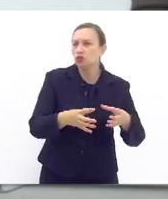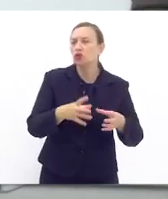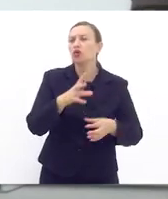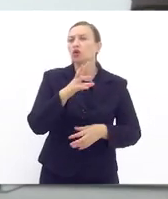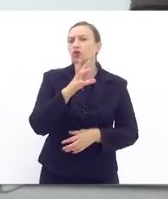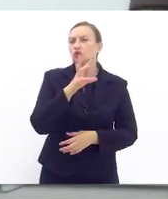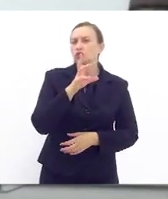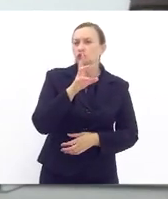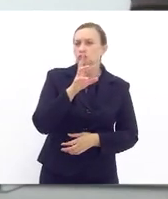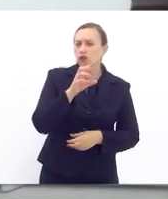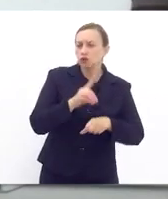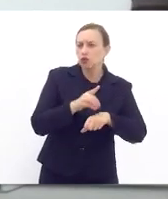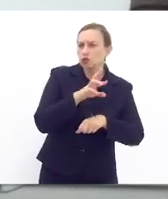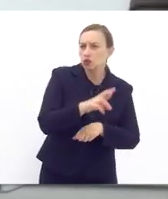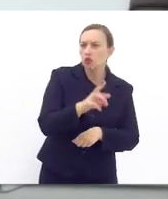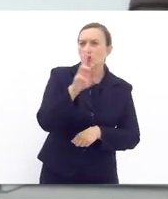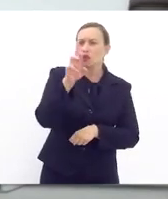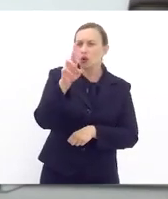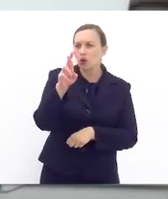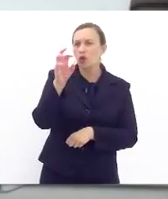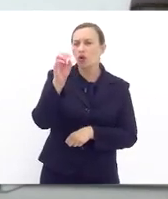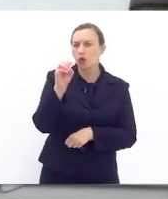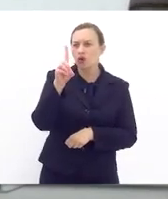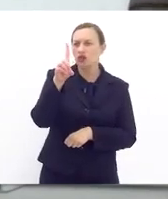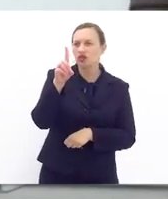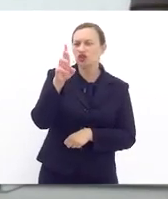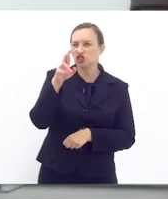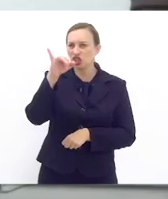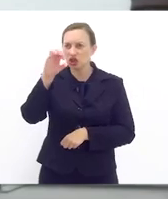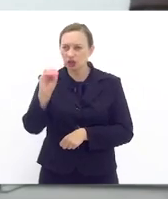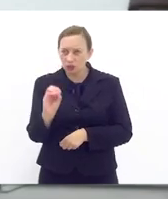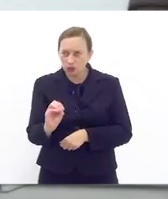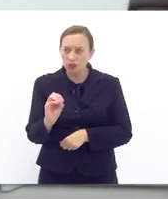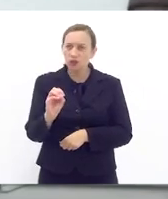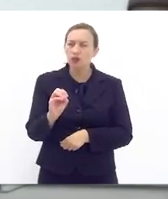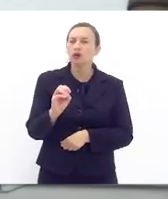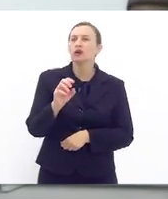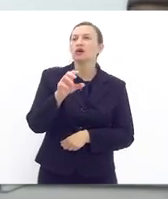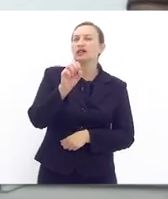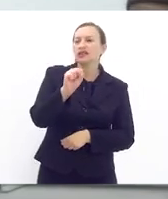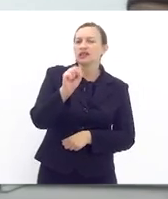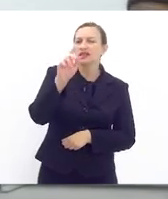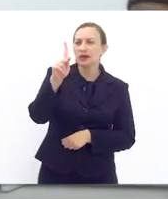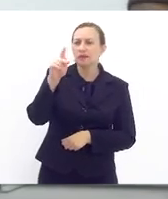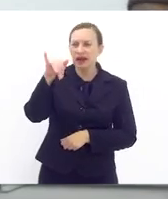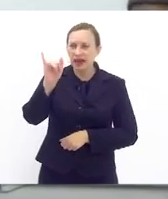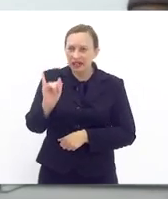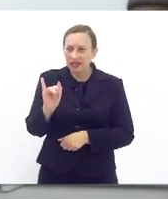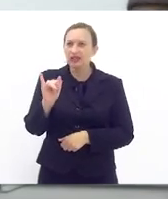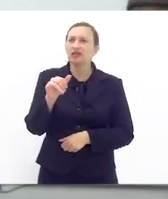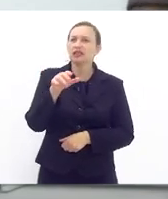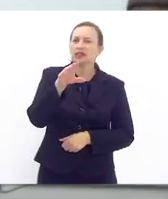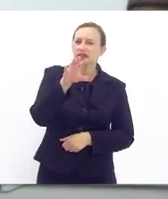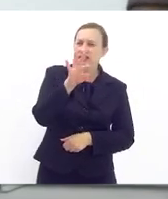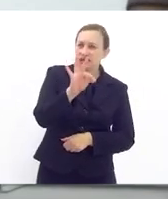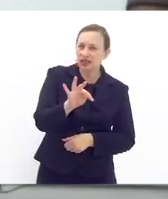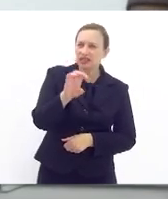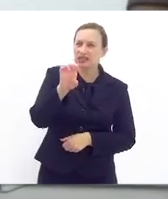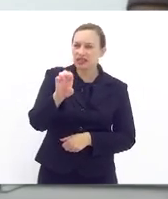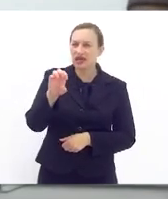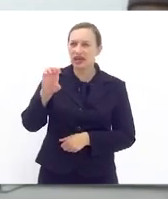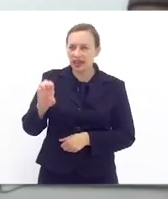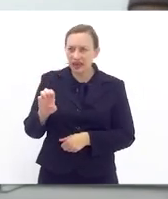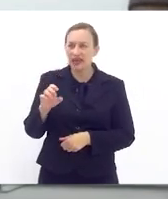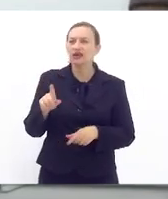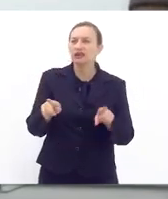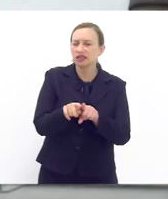asão buja comentou muito bem a ceplag TCE participar e até mesmo a Sefaz que